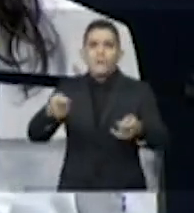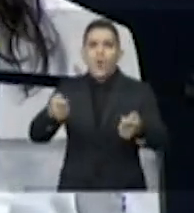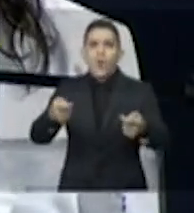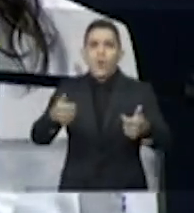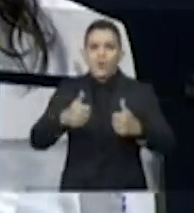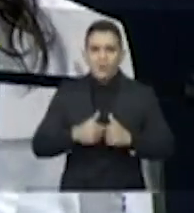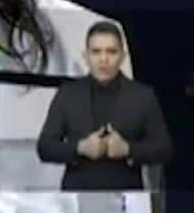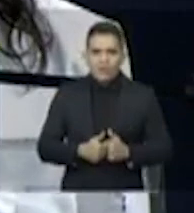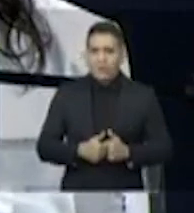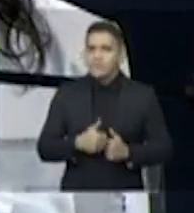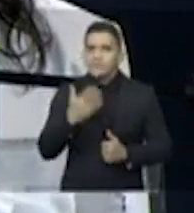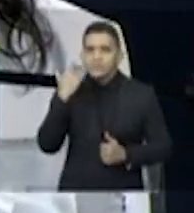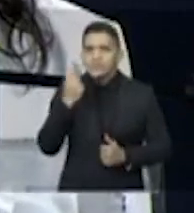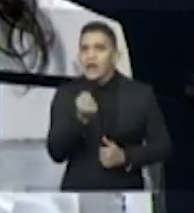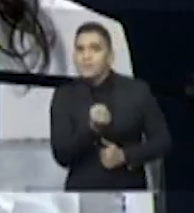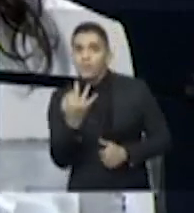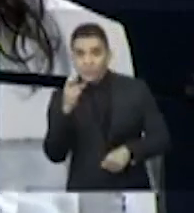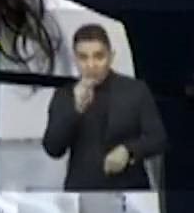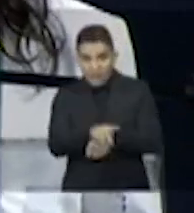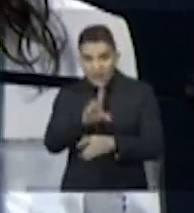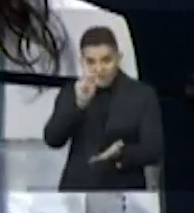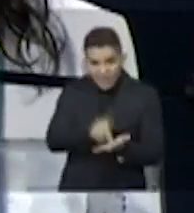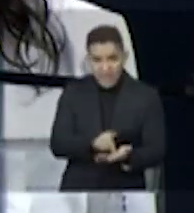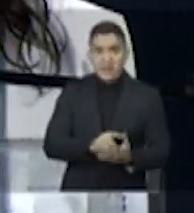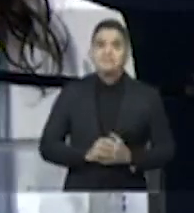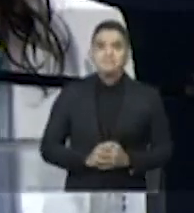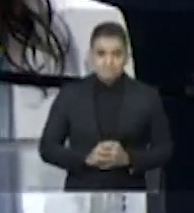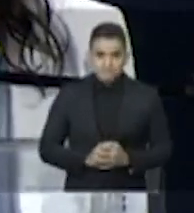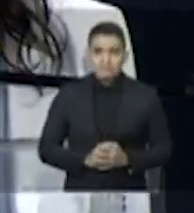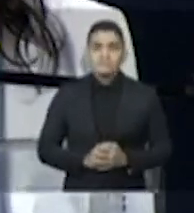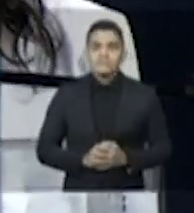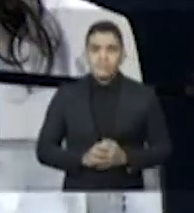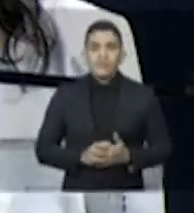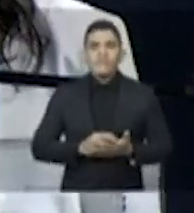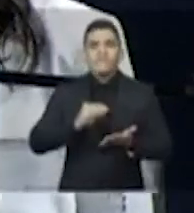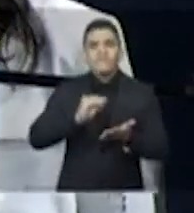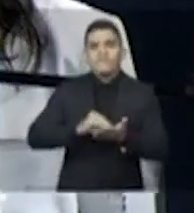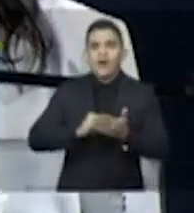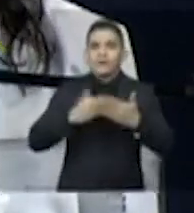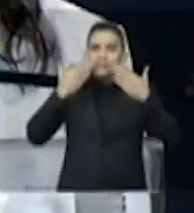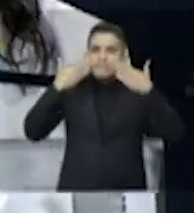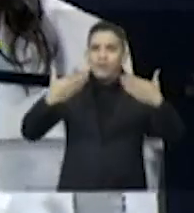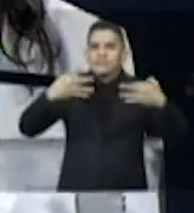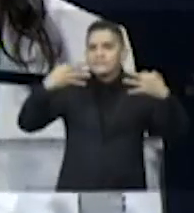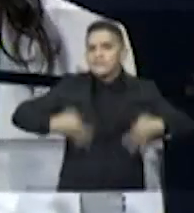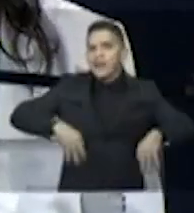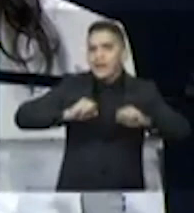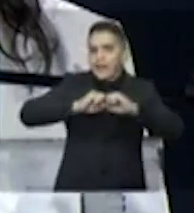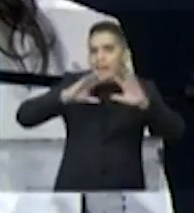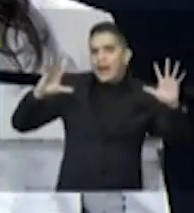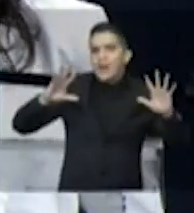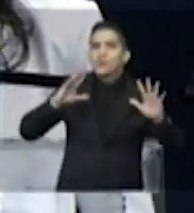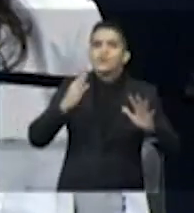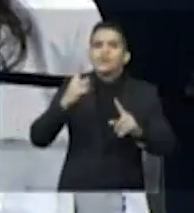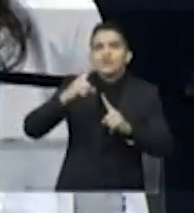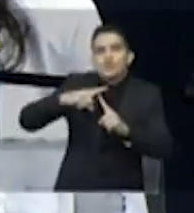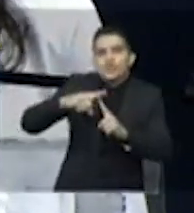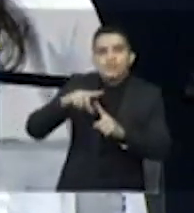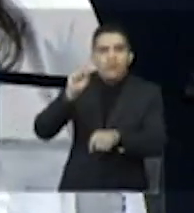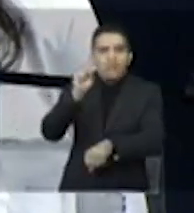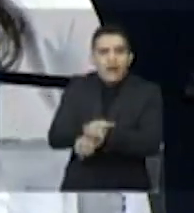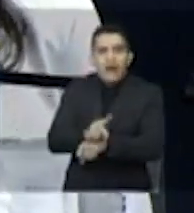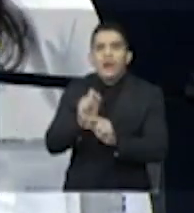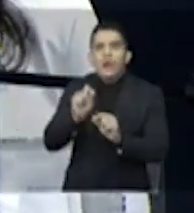equipamentos que contam essas vagas duplicadas. Não há também, de forma transparente, uma distinção do tipo de vaga que está disponível, quais são acessíveis